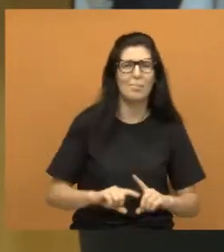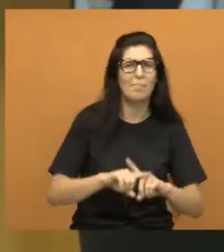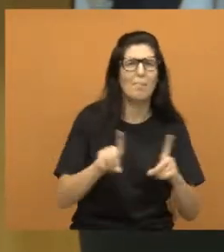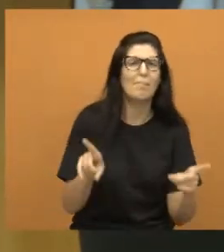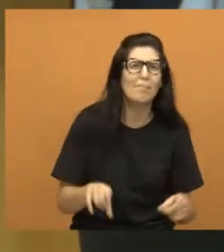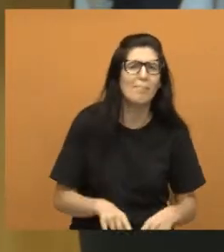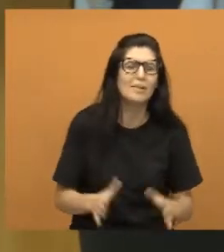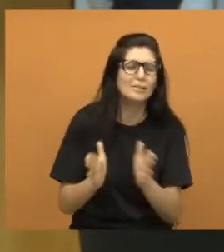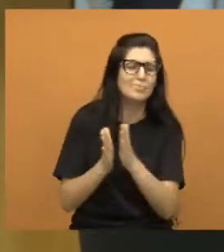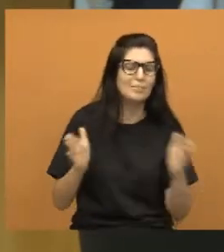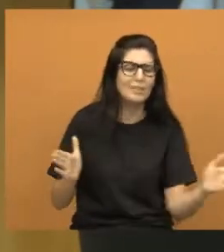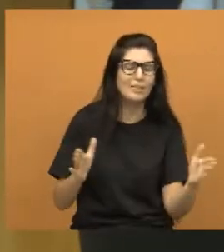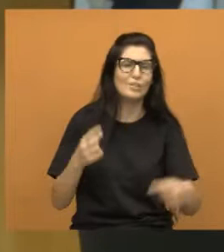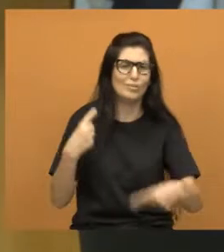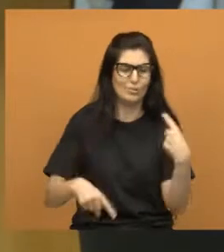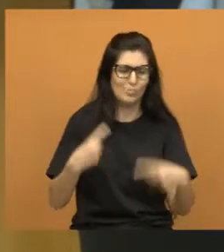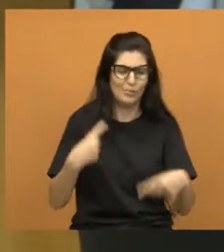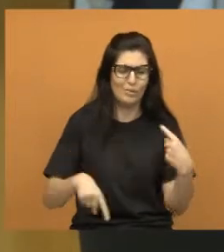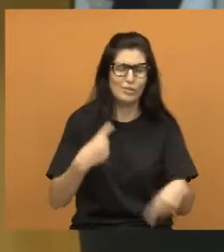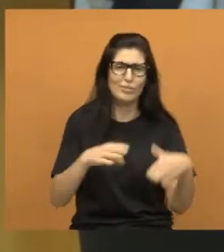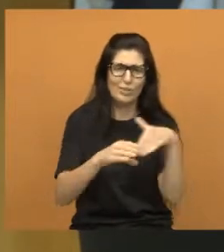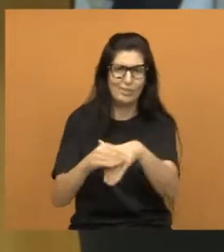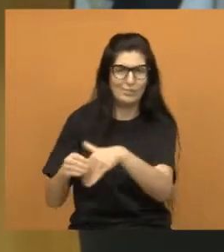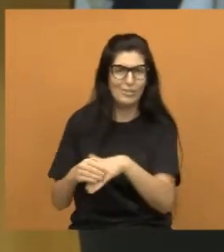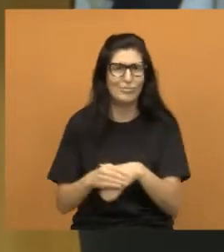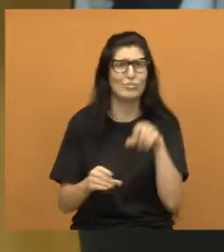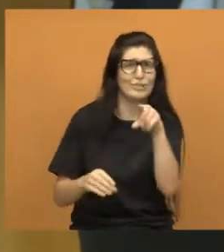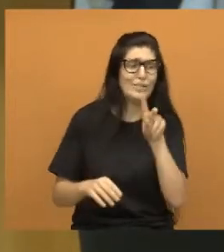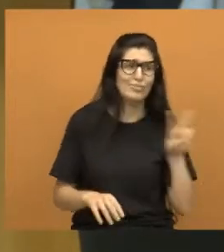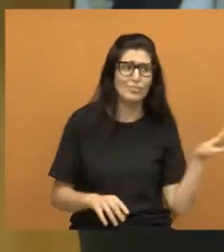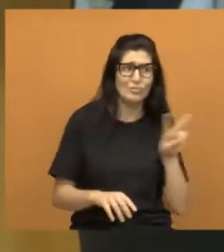sair candidato a vereador.